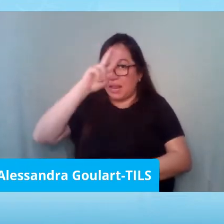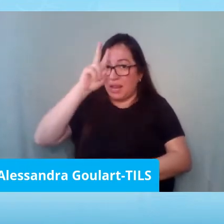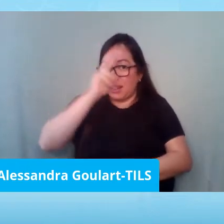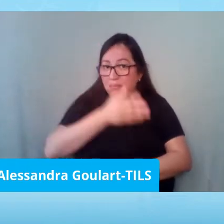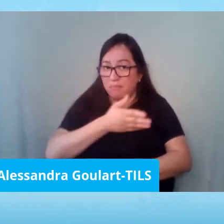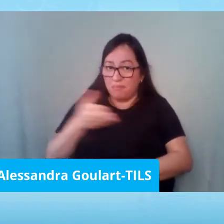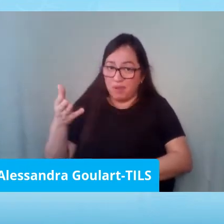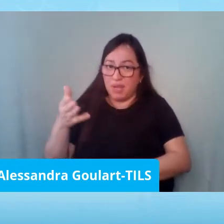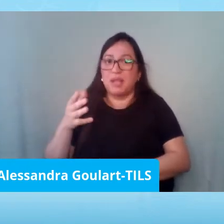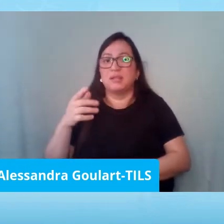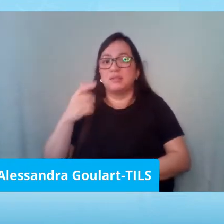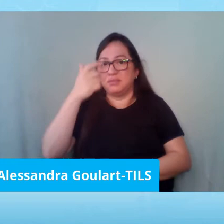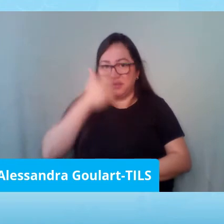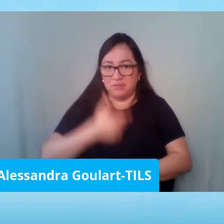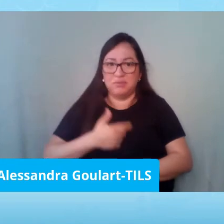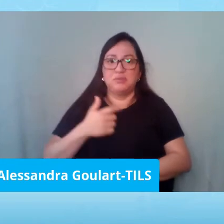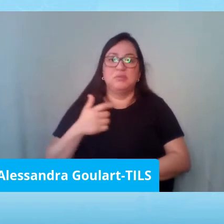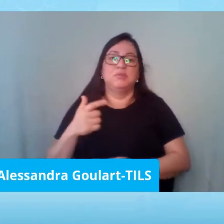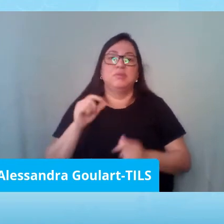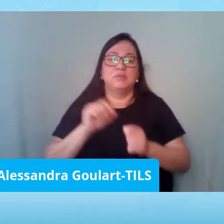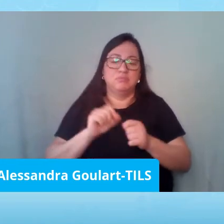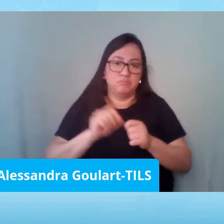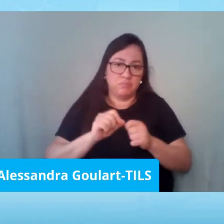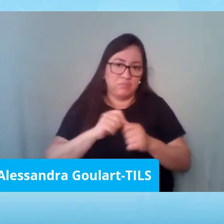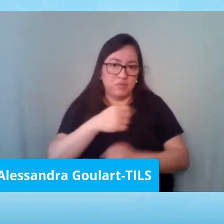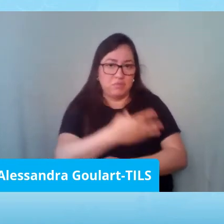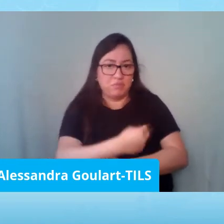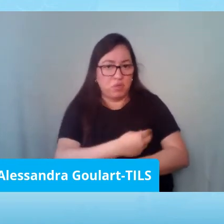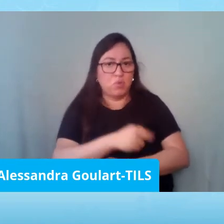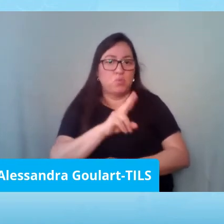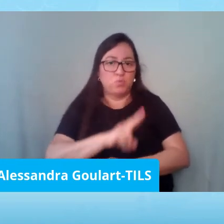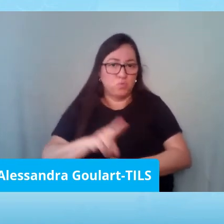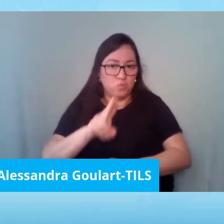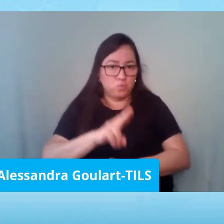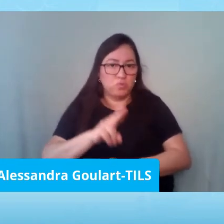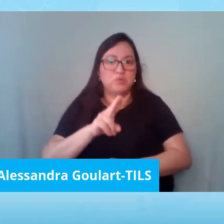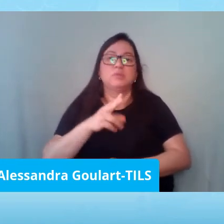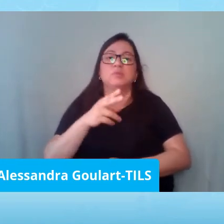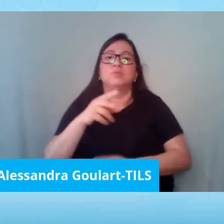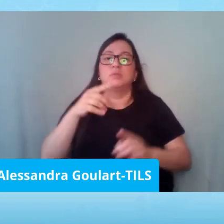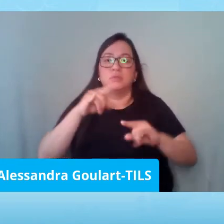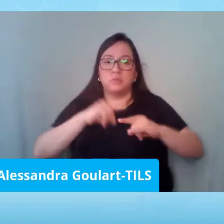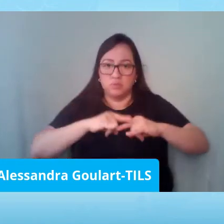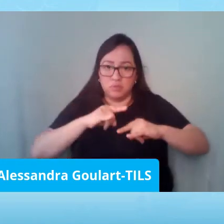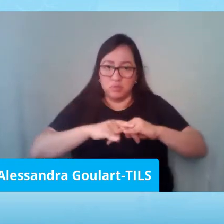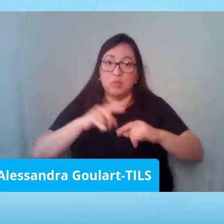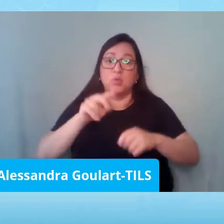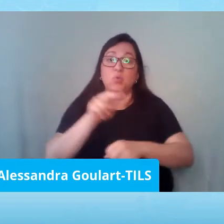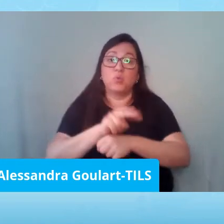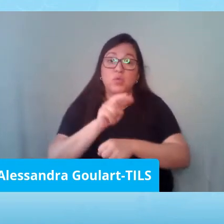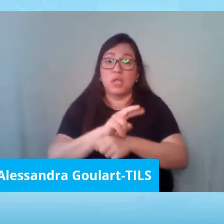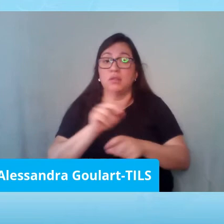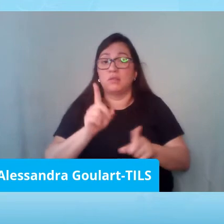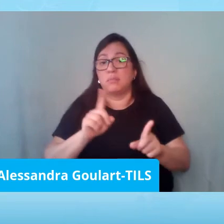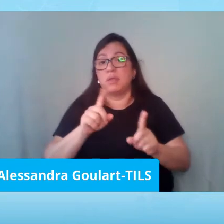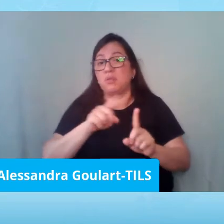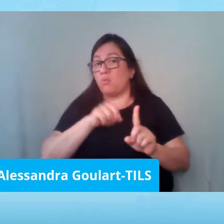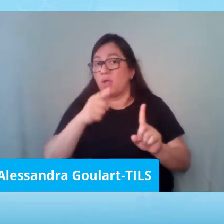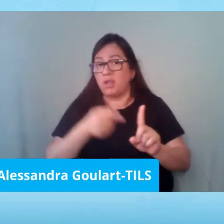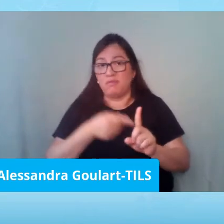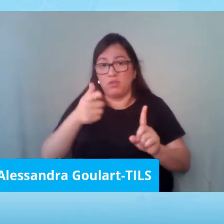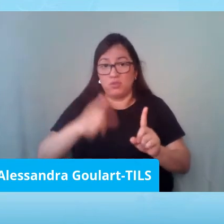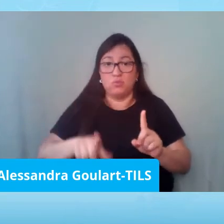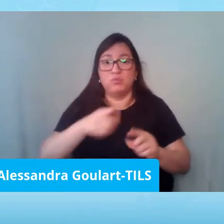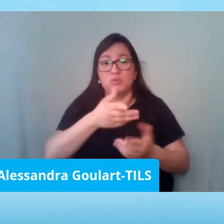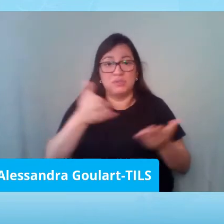planejamento sexual e reprodutivo, do usar o preservativo, cuidado para não engravidar novamente, né? A gente sabe que tem muitas mulheres que